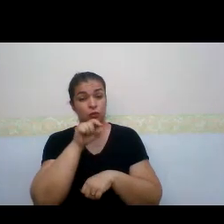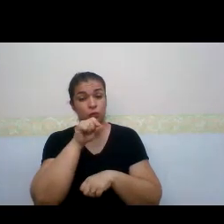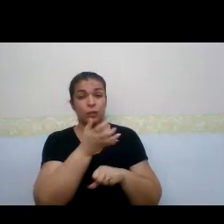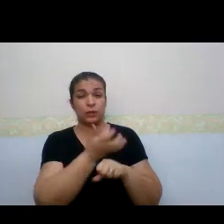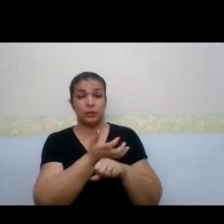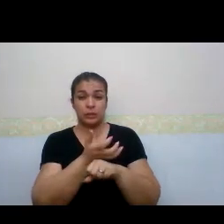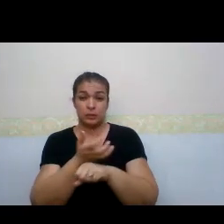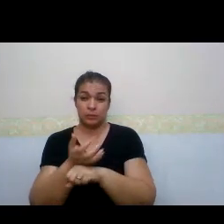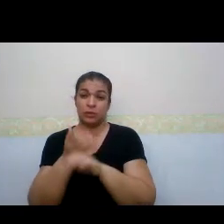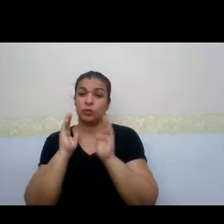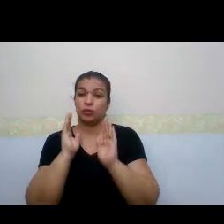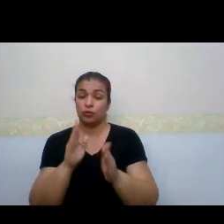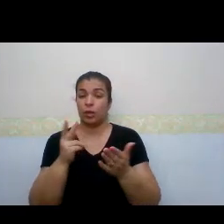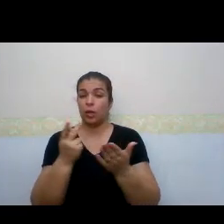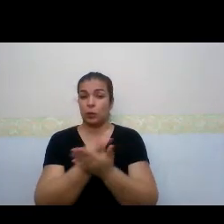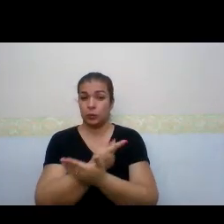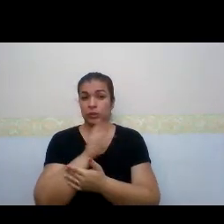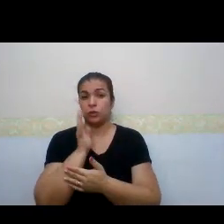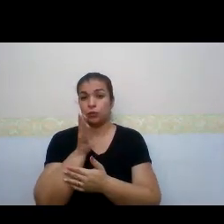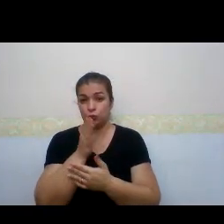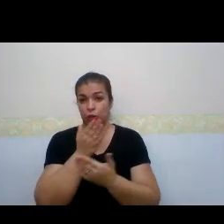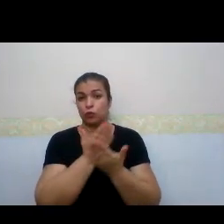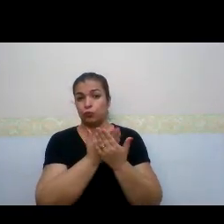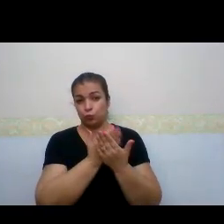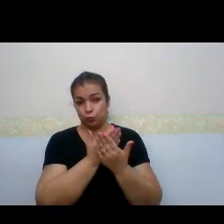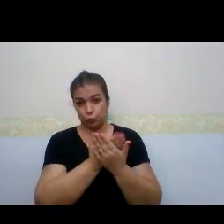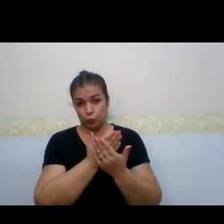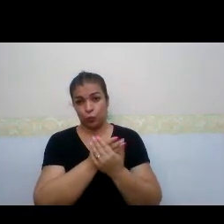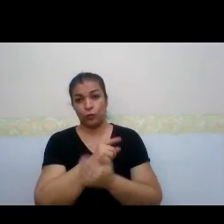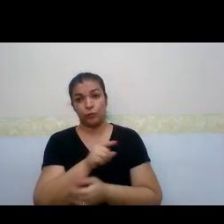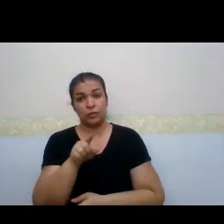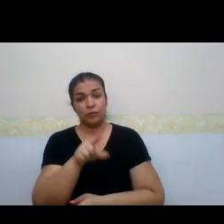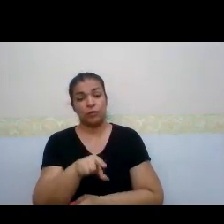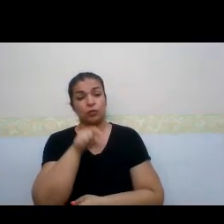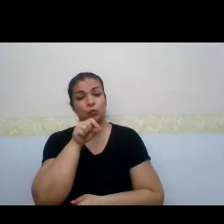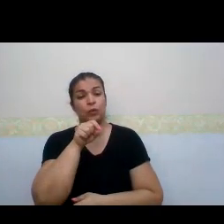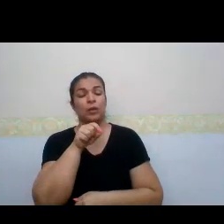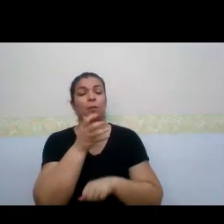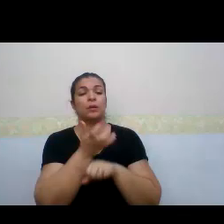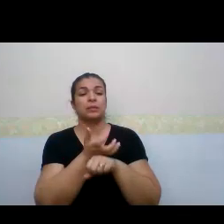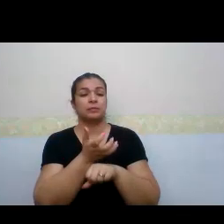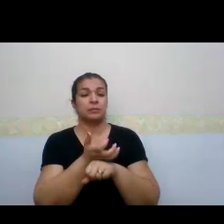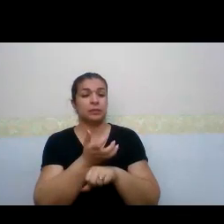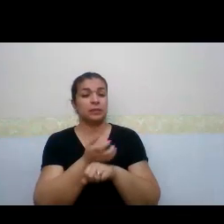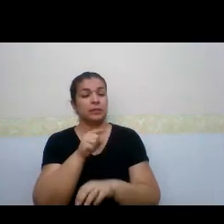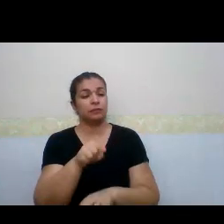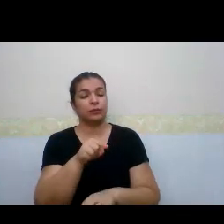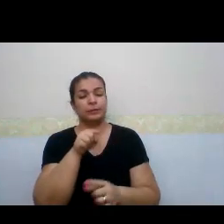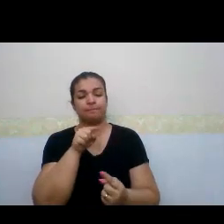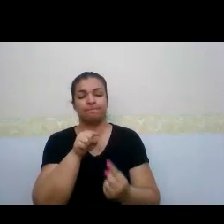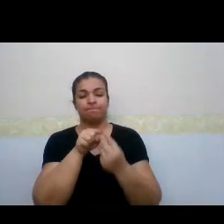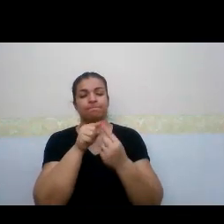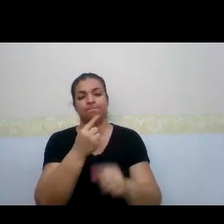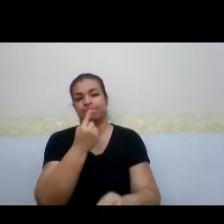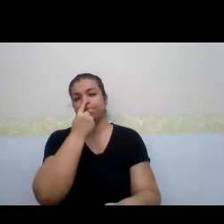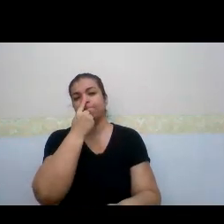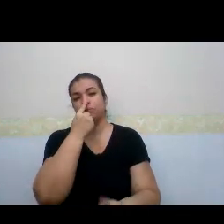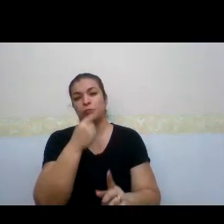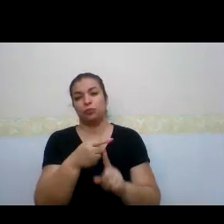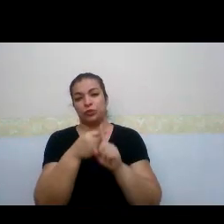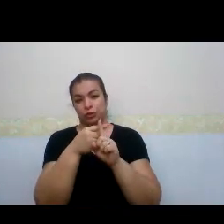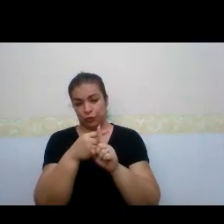aconteceram no seu curso, uma disciplina com a qual você se identificou positivamente, muito, muito, tá? E vai fazer